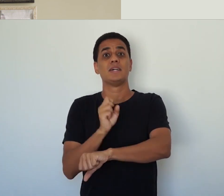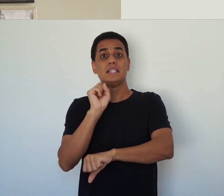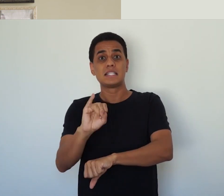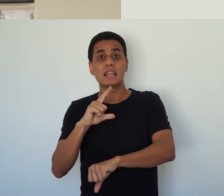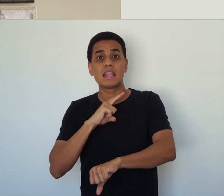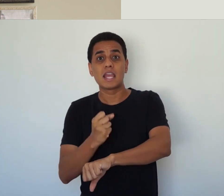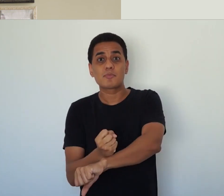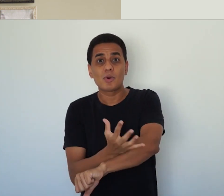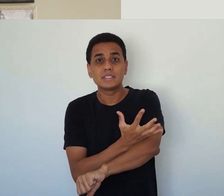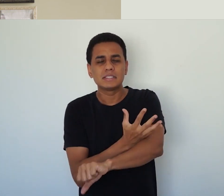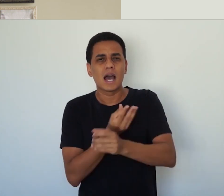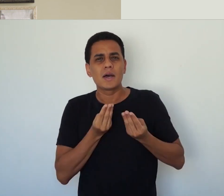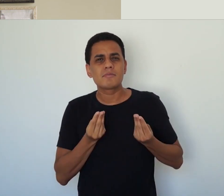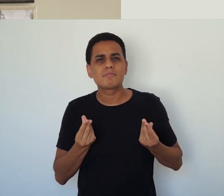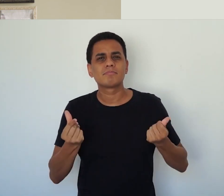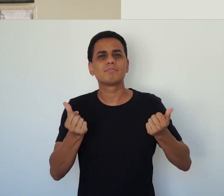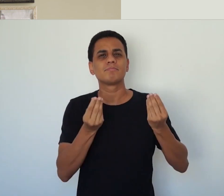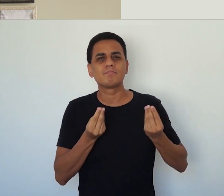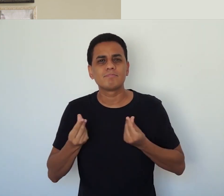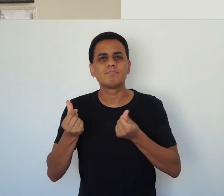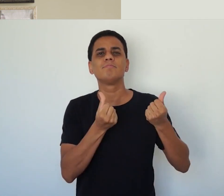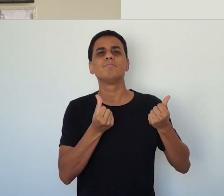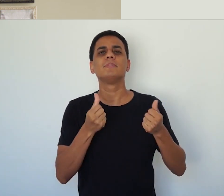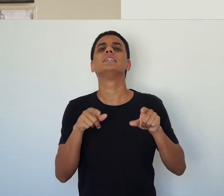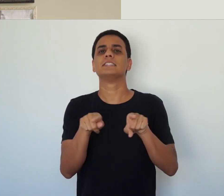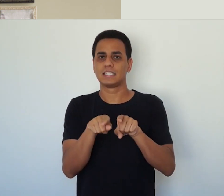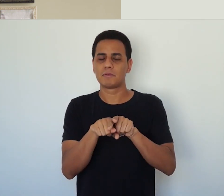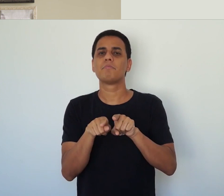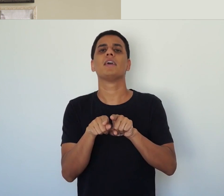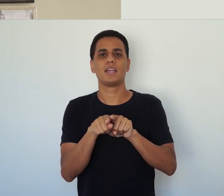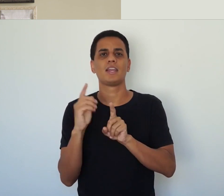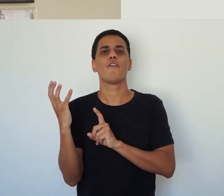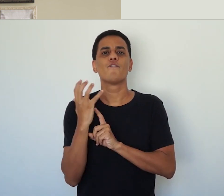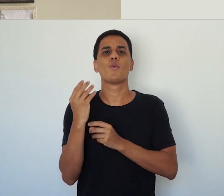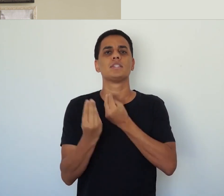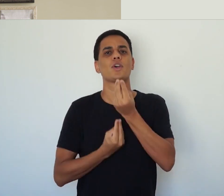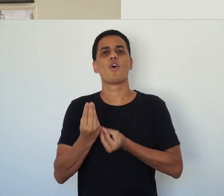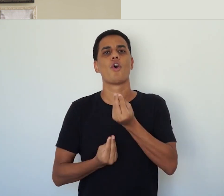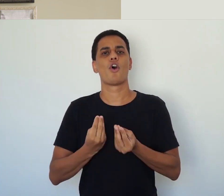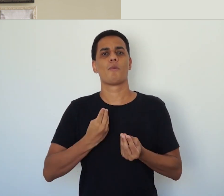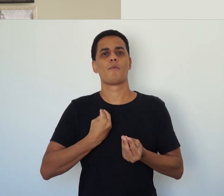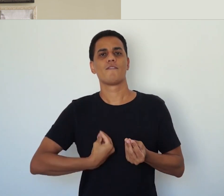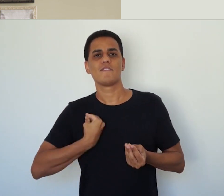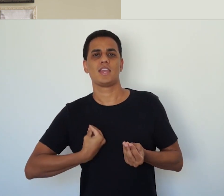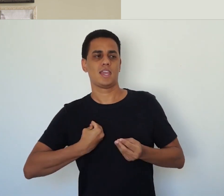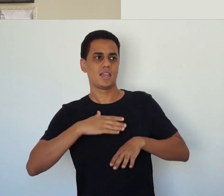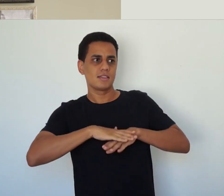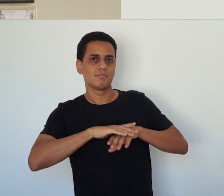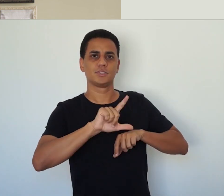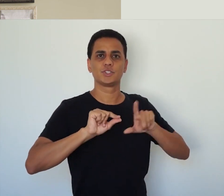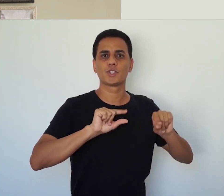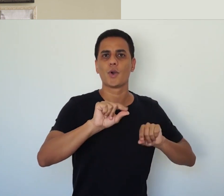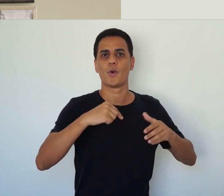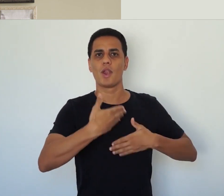uma vez que tocam as nossas emoções, elas vão trazer também uma ação sobre nossa maneira de lidar com a